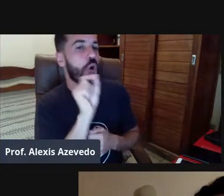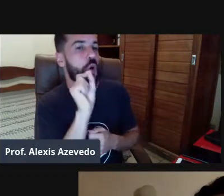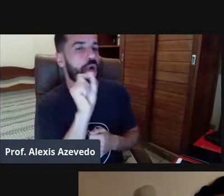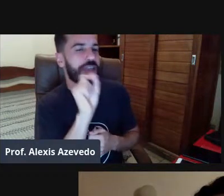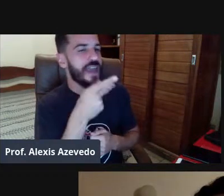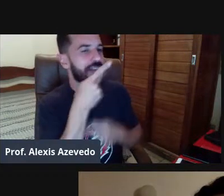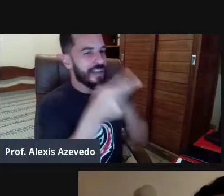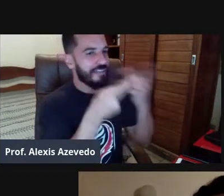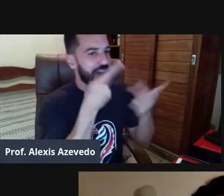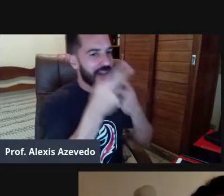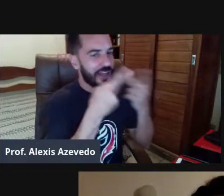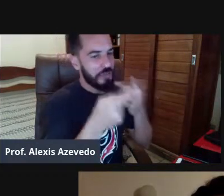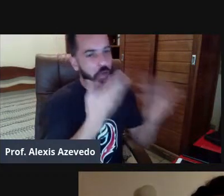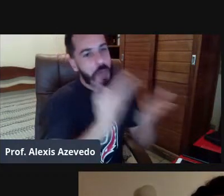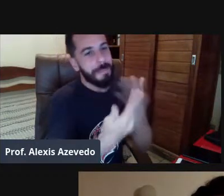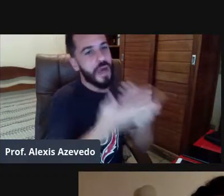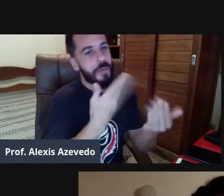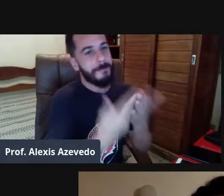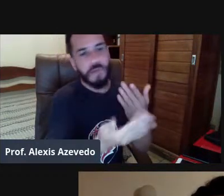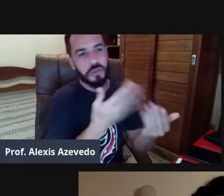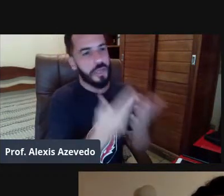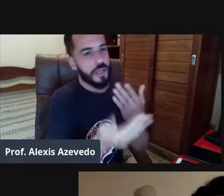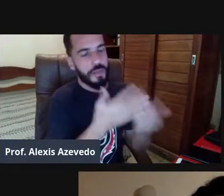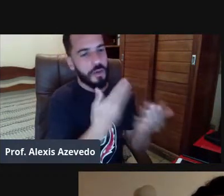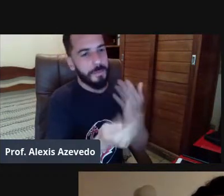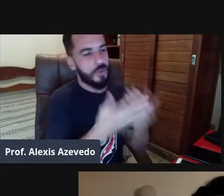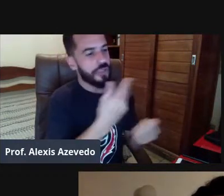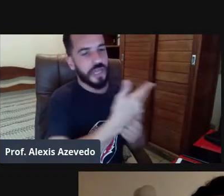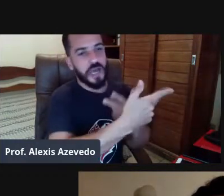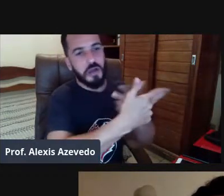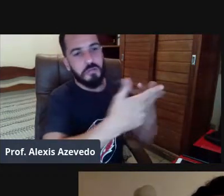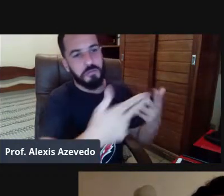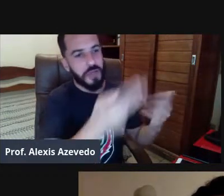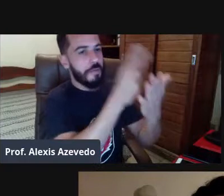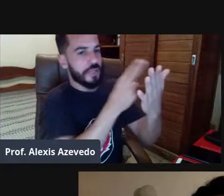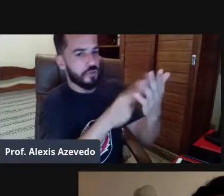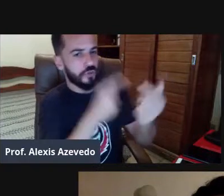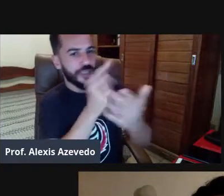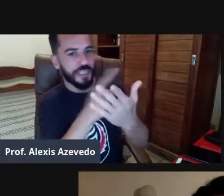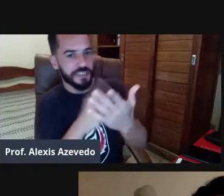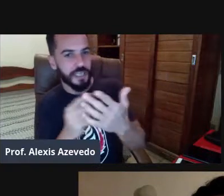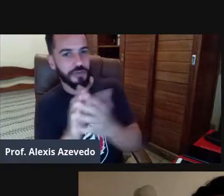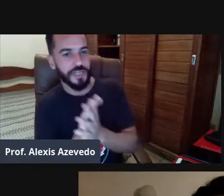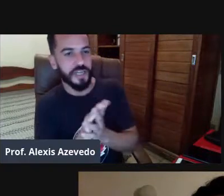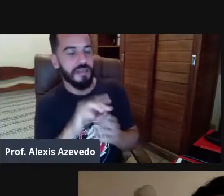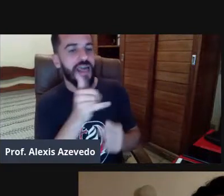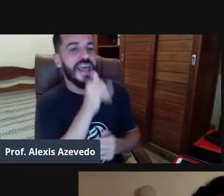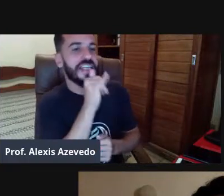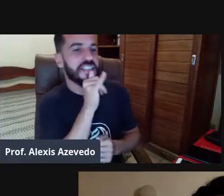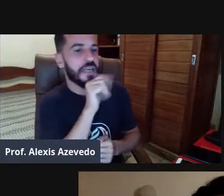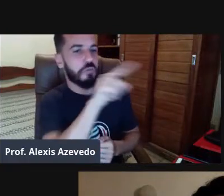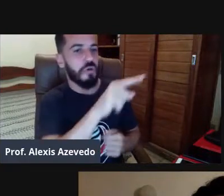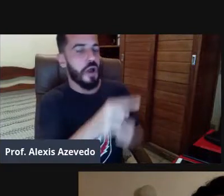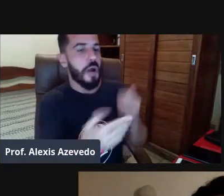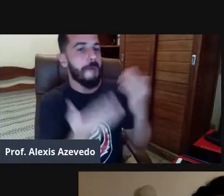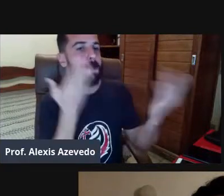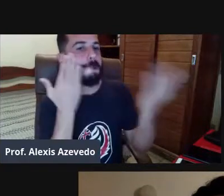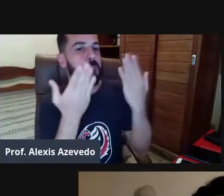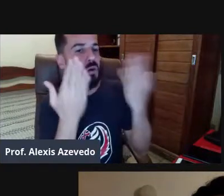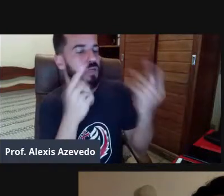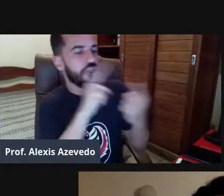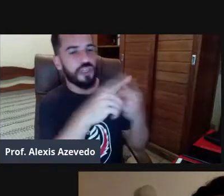seu trabalho, né? Se vão ser questões políticas, questões voltadas à ecologia, de corpo, paisagem,